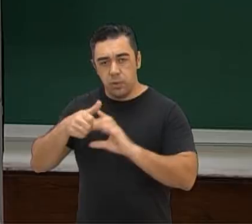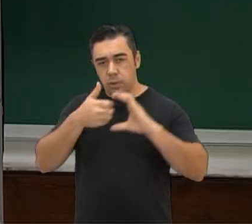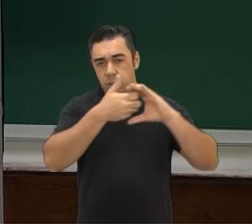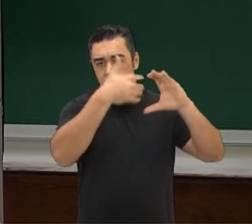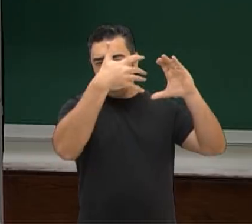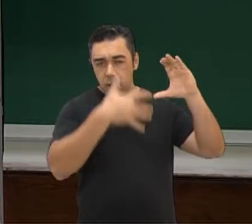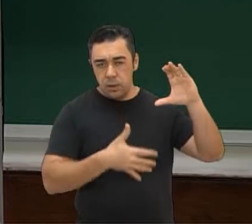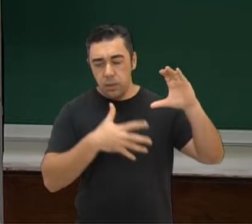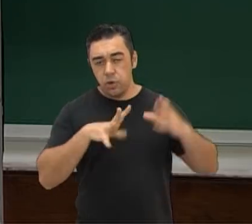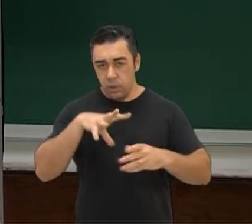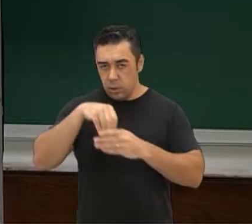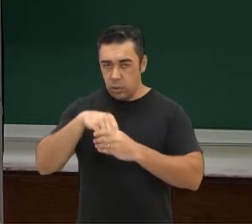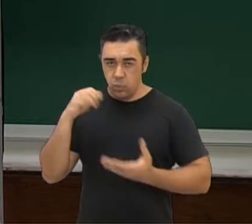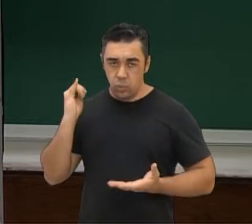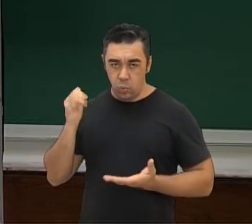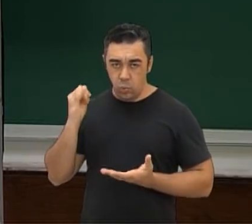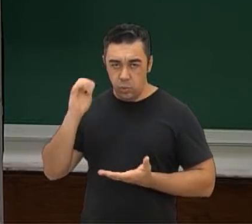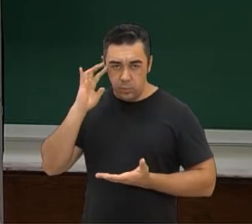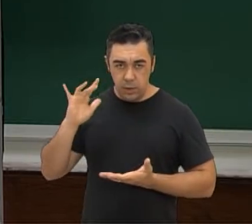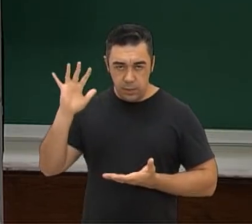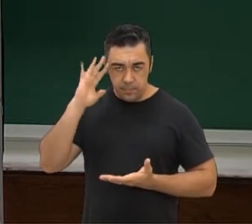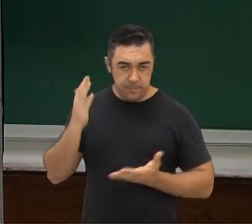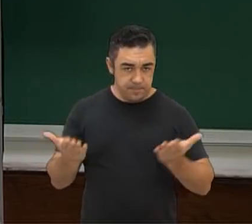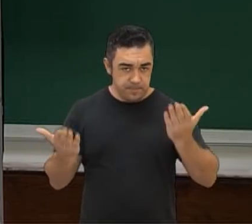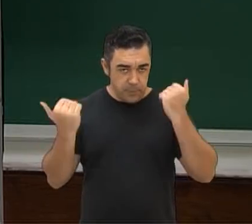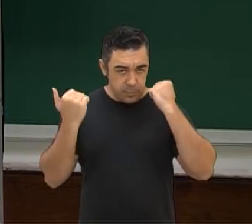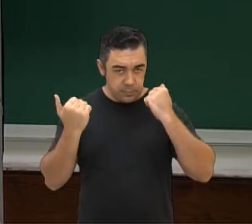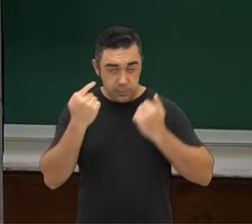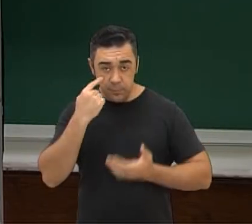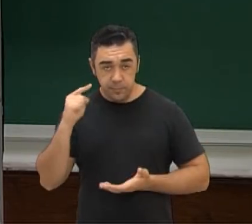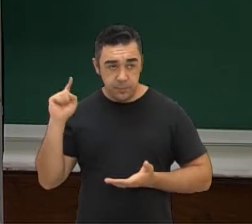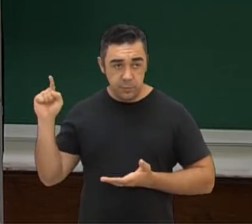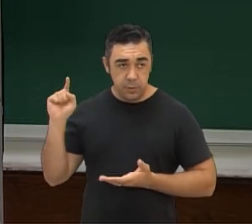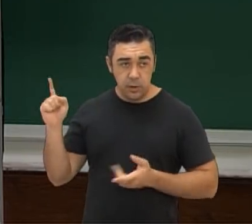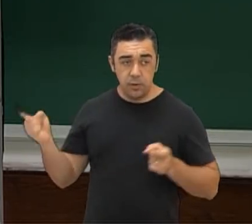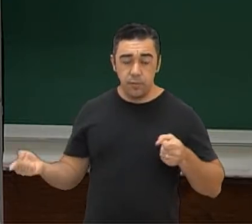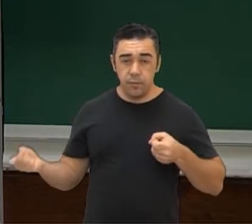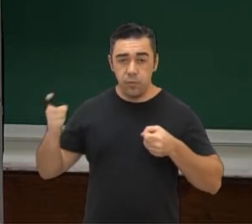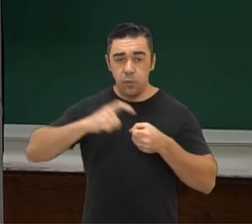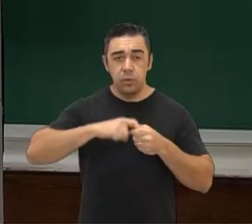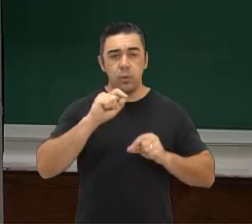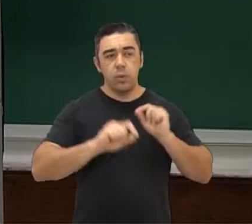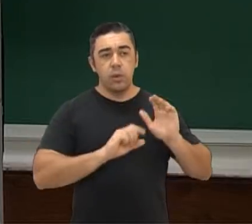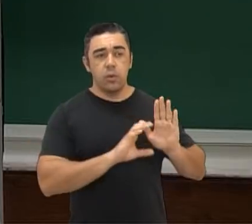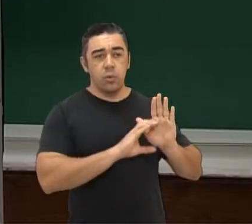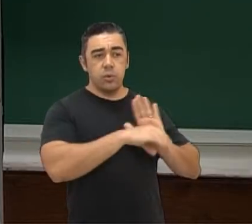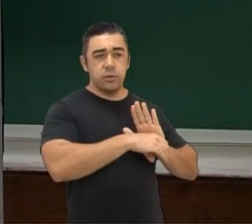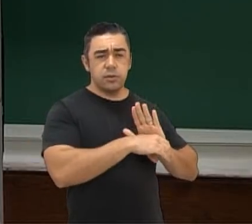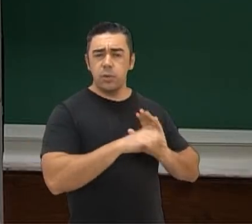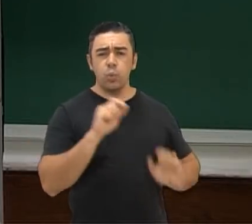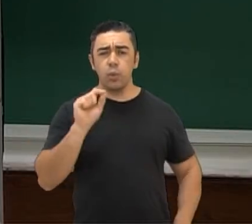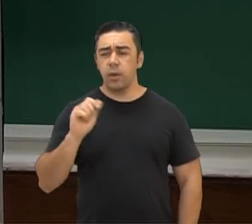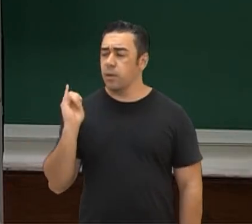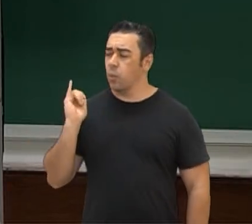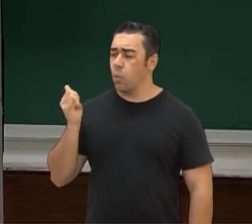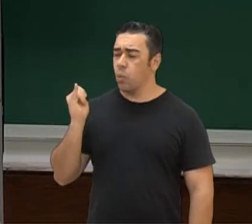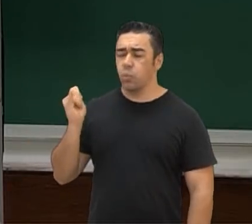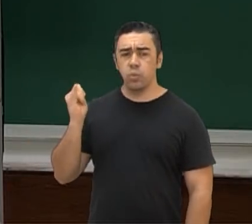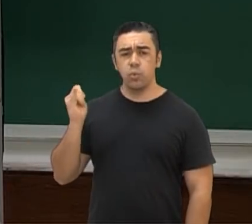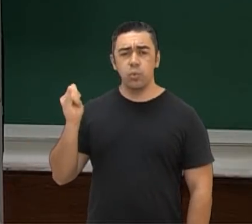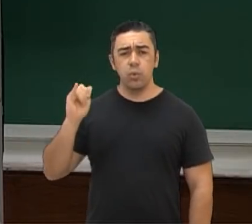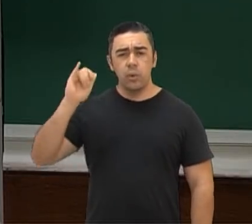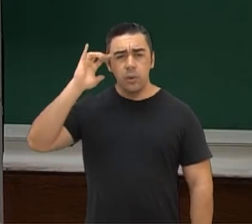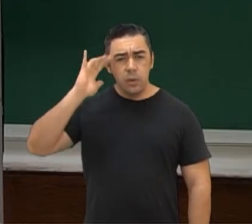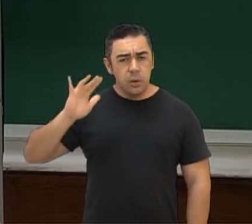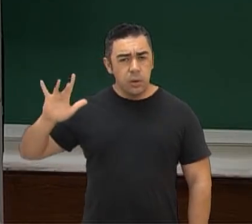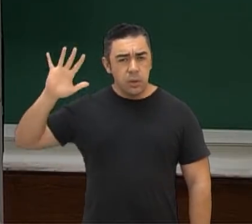ok? Presentes nesses contos, né? Então vamos lá? A gente vai retornar ao conceito de conto maravilhoso, né? Por que que